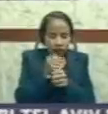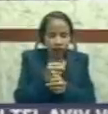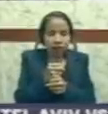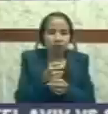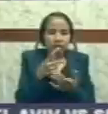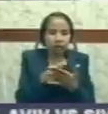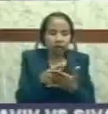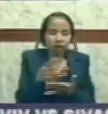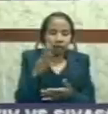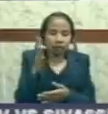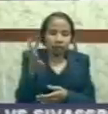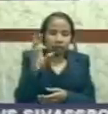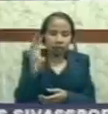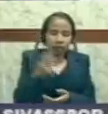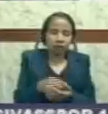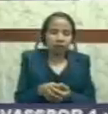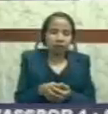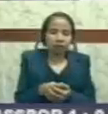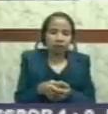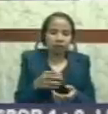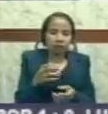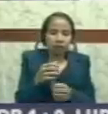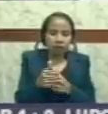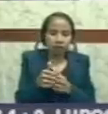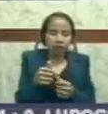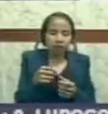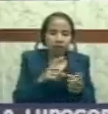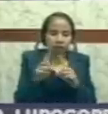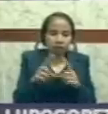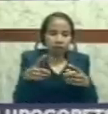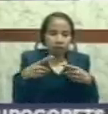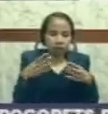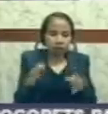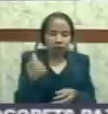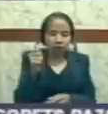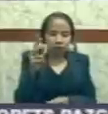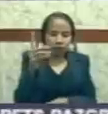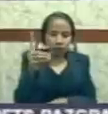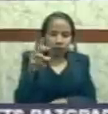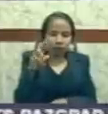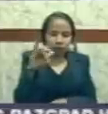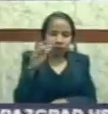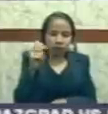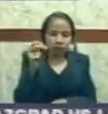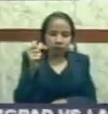proposta 56. Tua irmã e a intervenção, distinto deputado Adriano Nascimento.